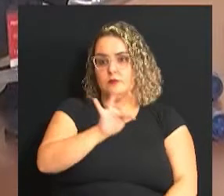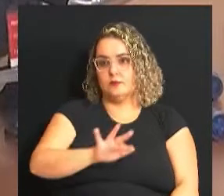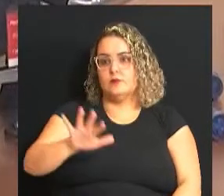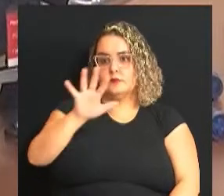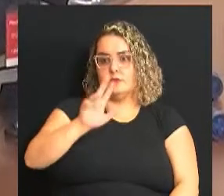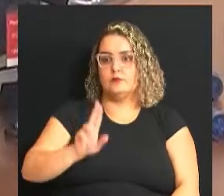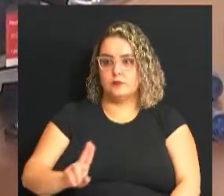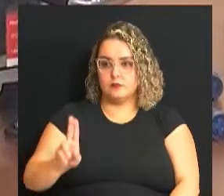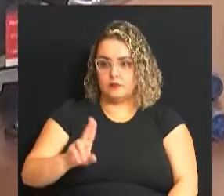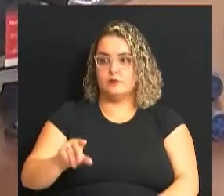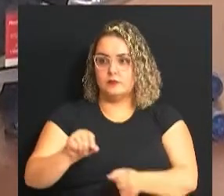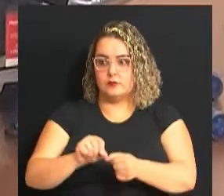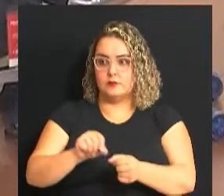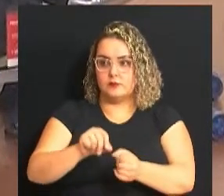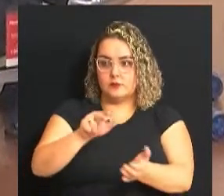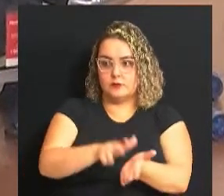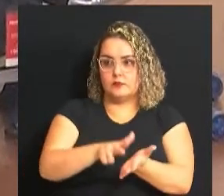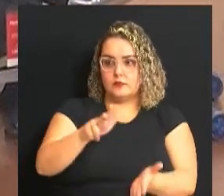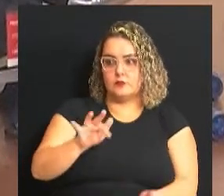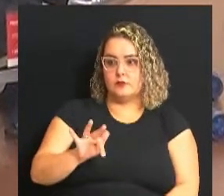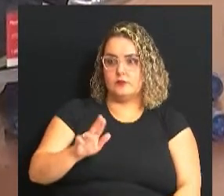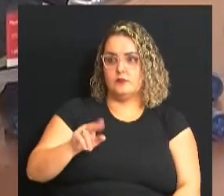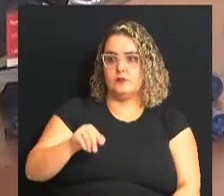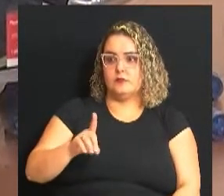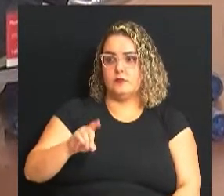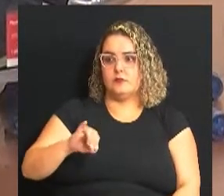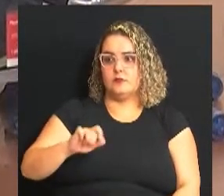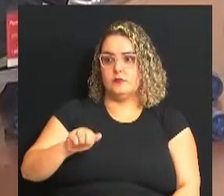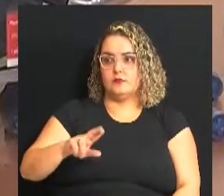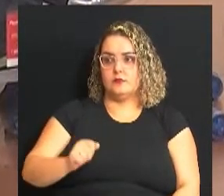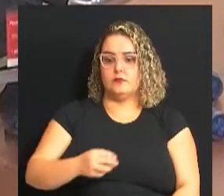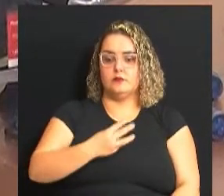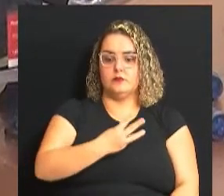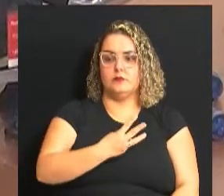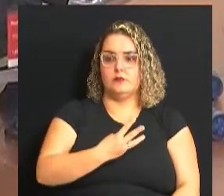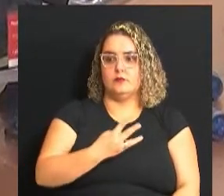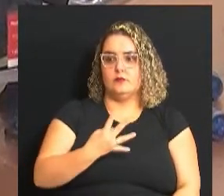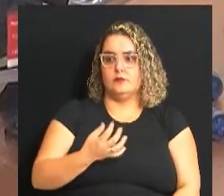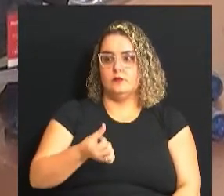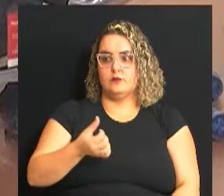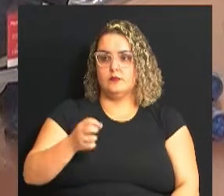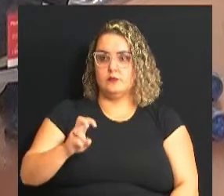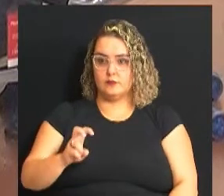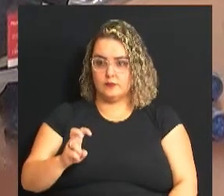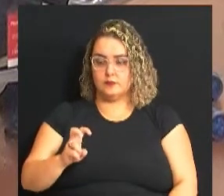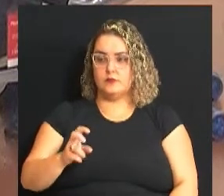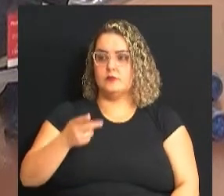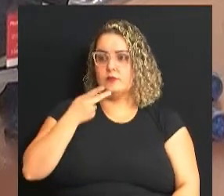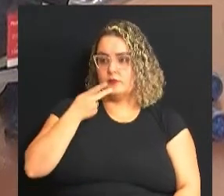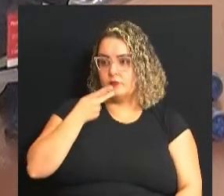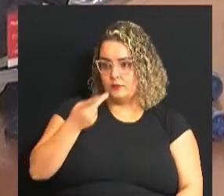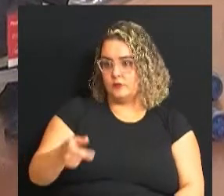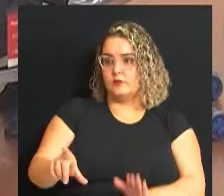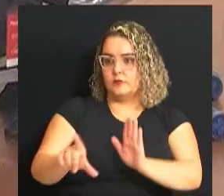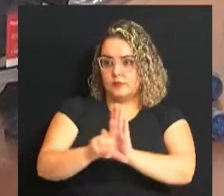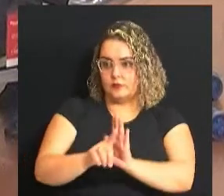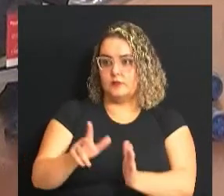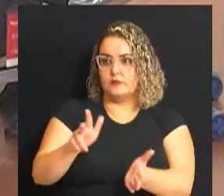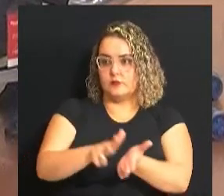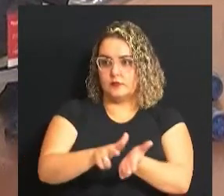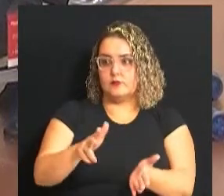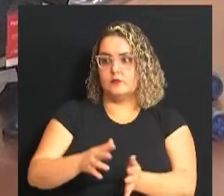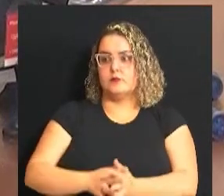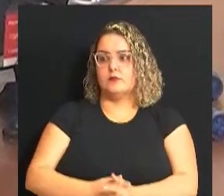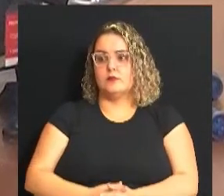utilizamos para fazer a regularização fundiária, que é a 13.465. Né, tão comentada a lei aí de regularização.